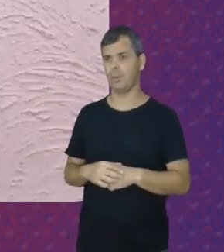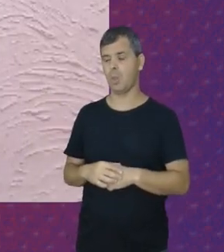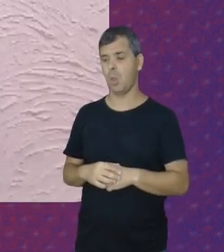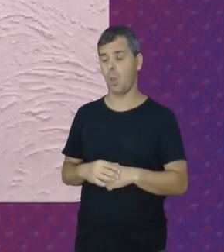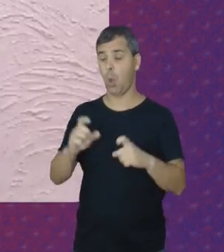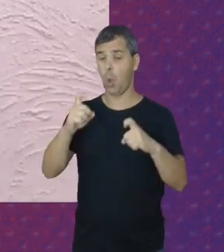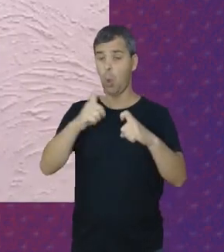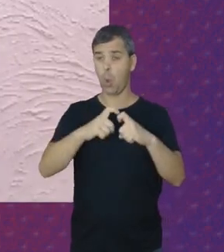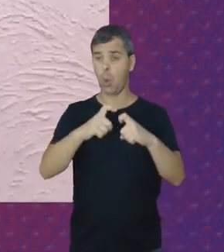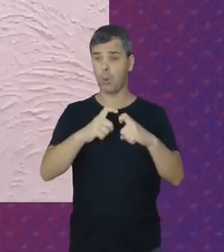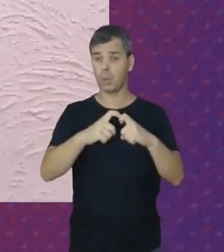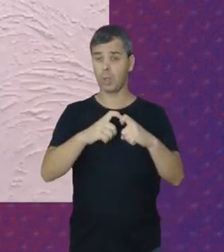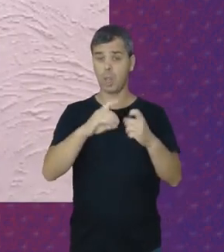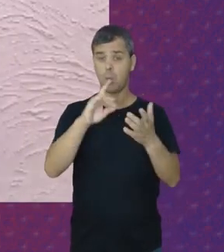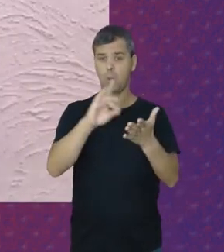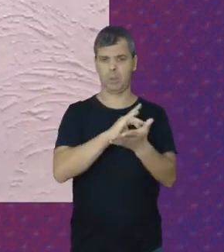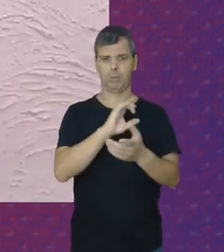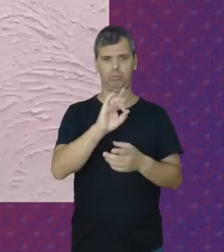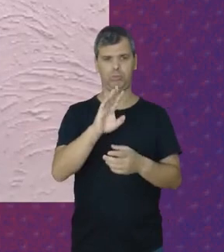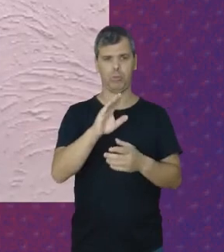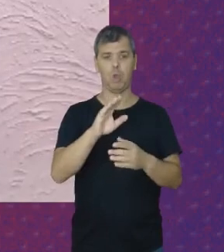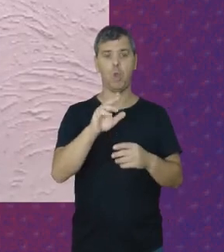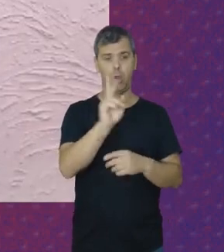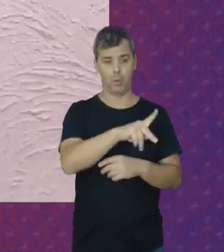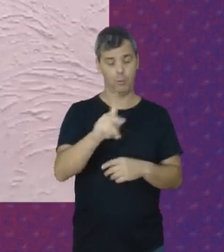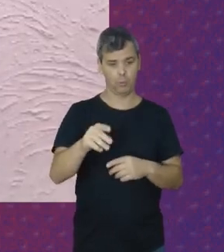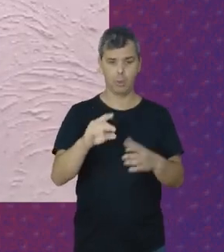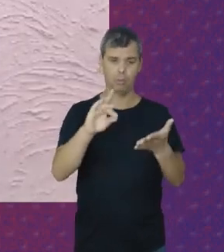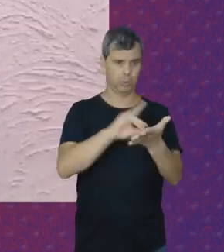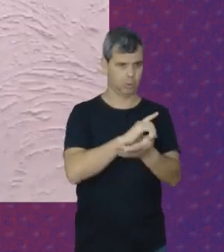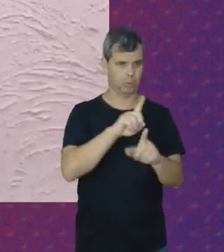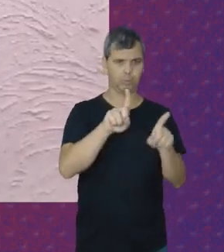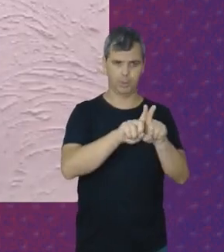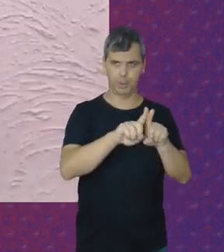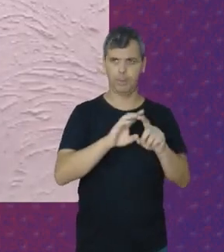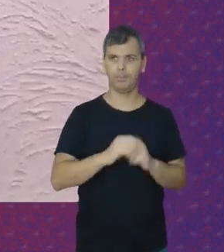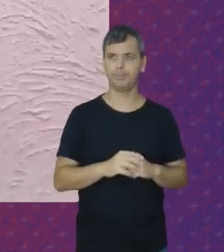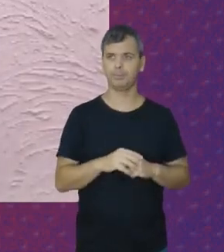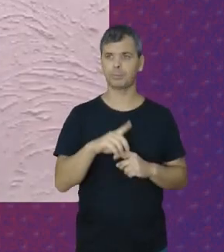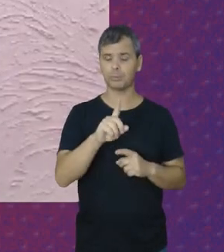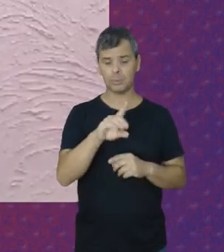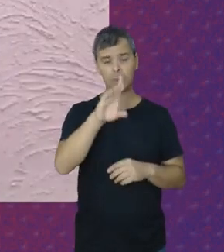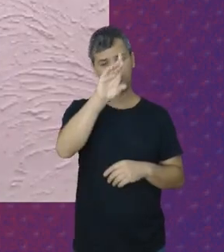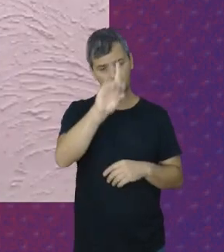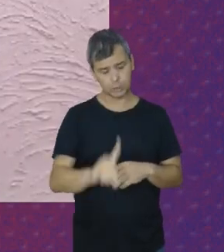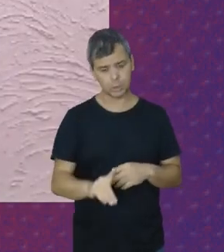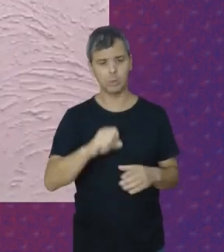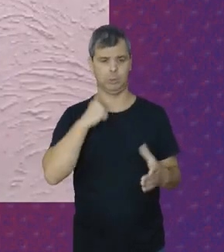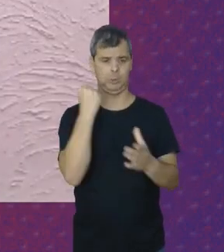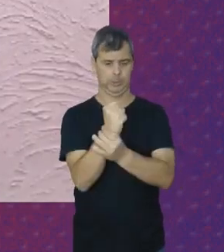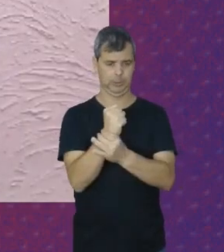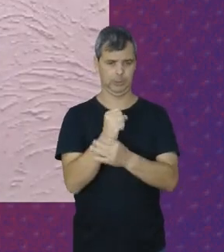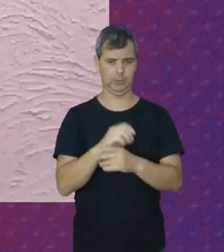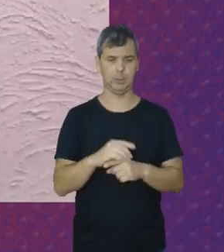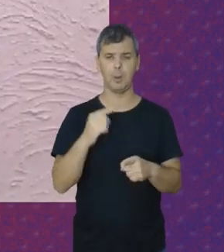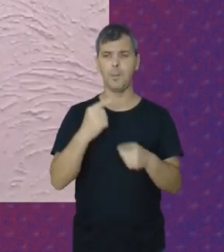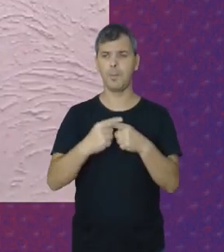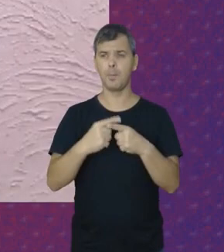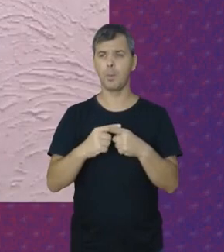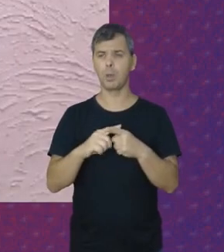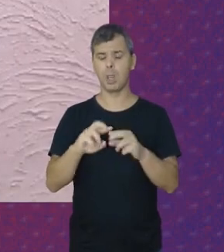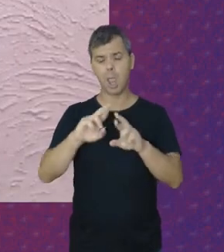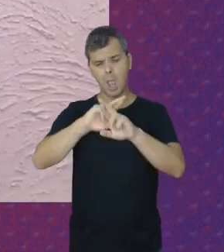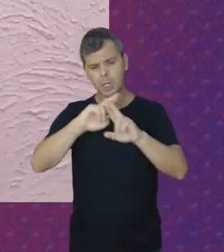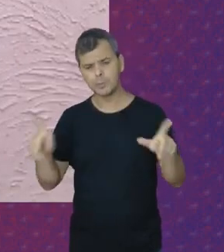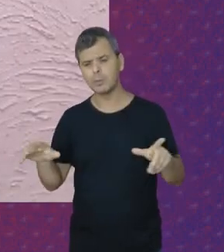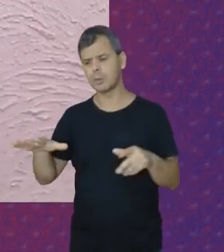médico, ele tem uma matrícula. Um professor, ele tem uma matrícula. E ele tem seus direitos garantidos. Por que é